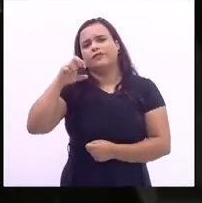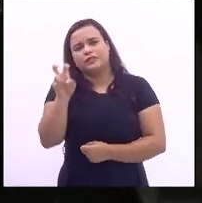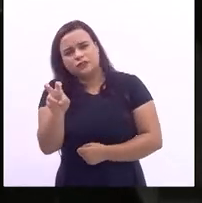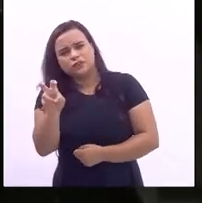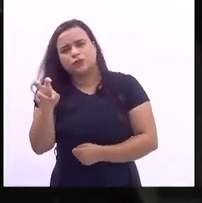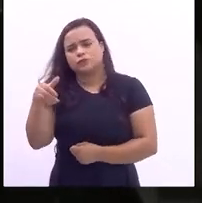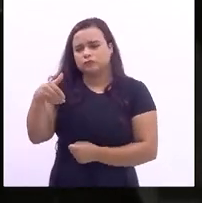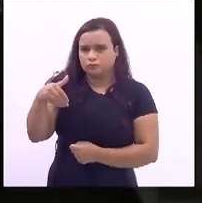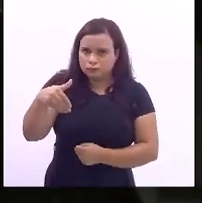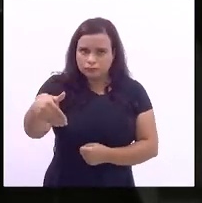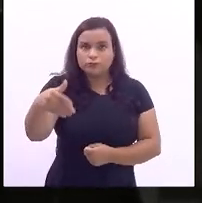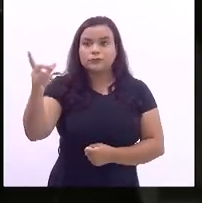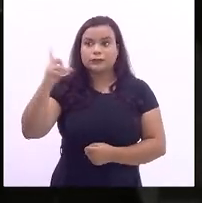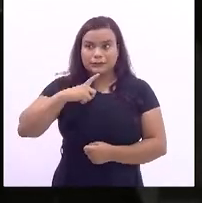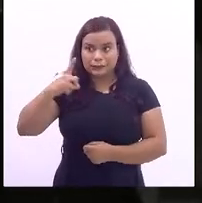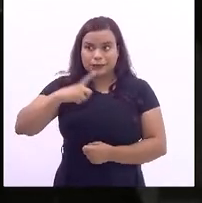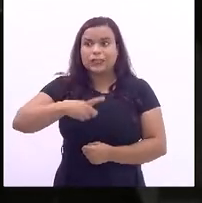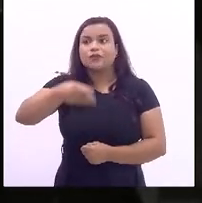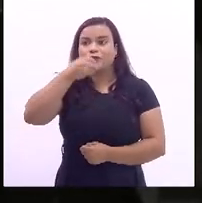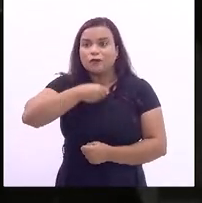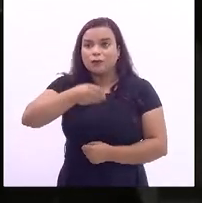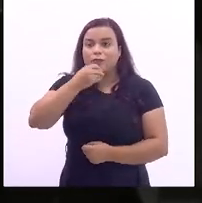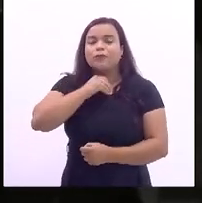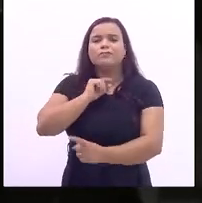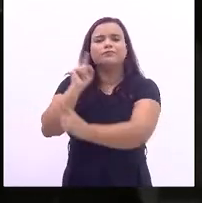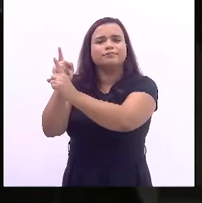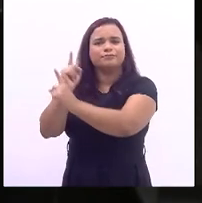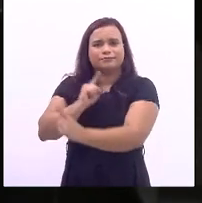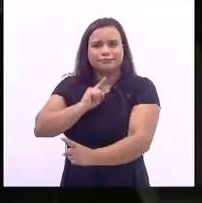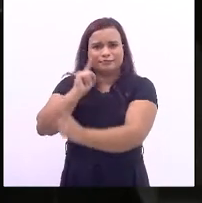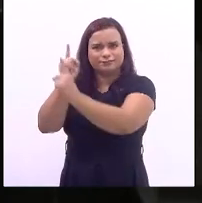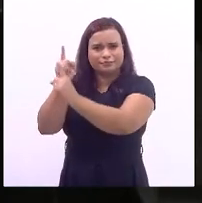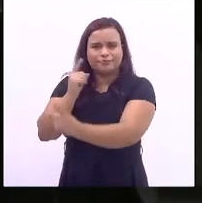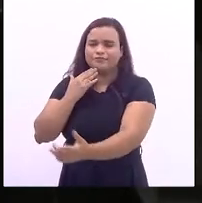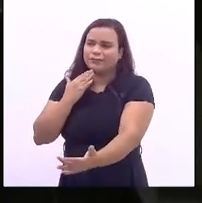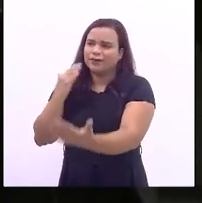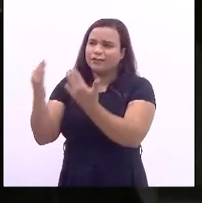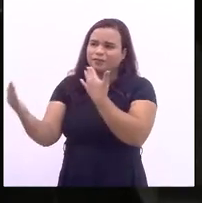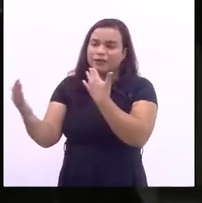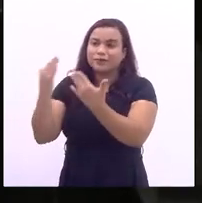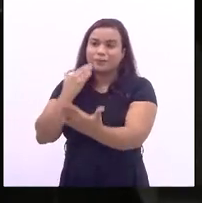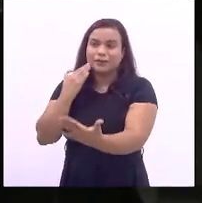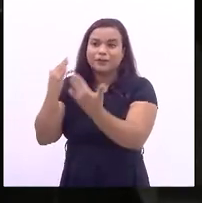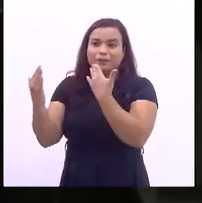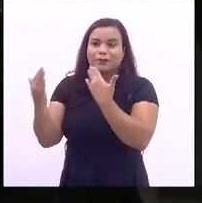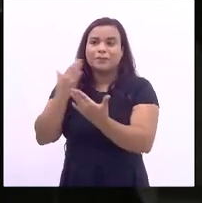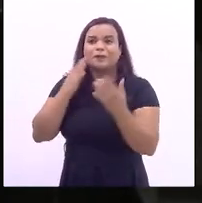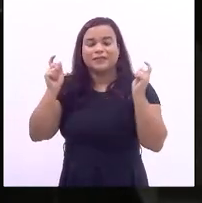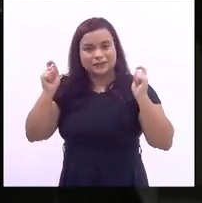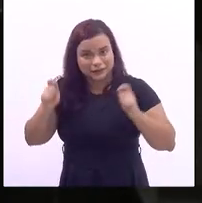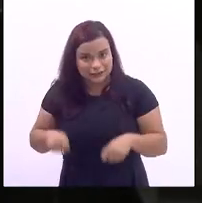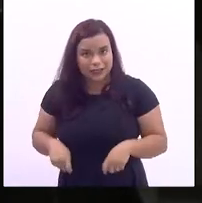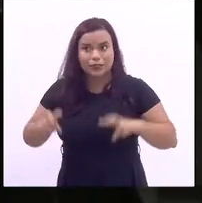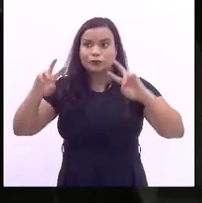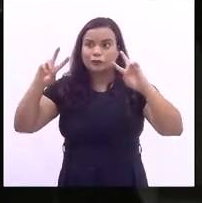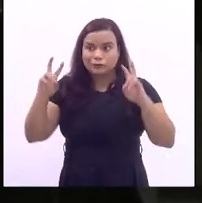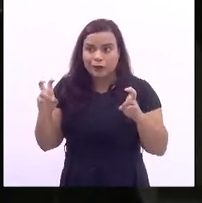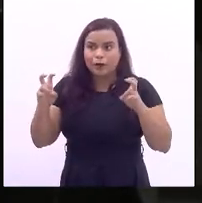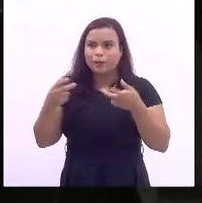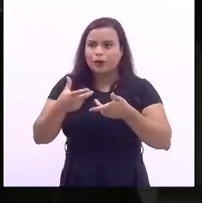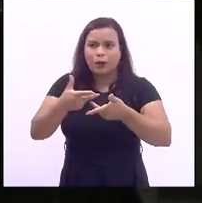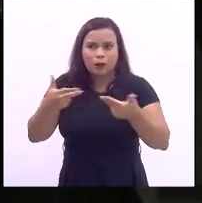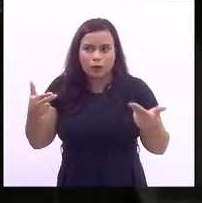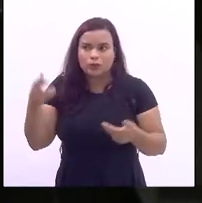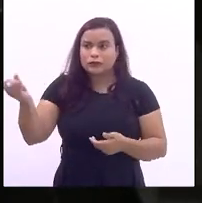tivemos algumas oportunidades de trocarmos palavras sobre temas